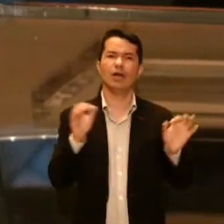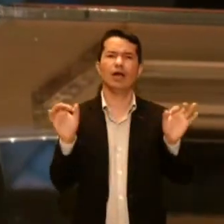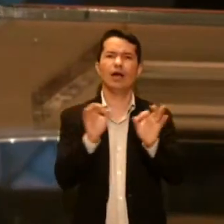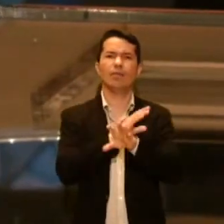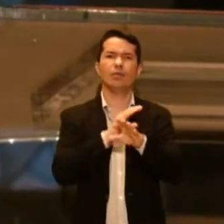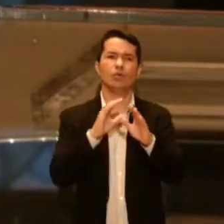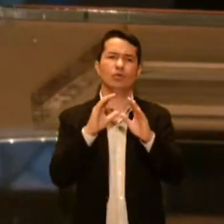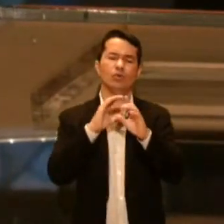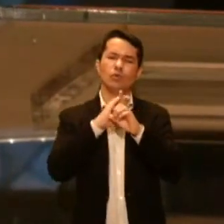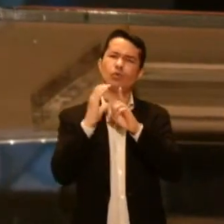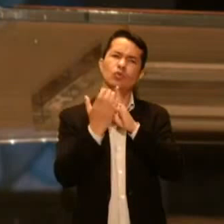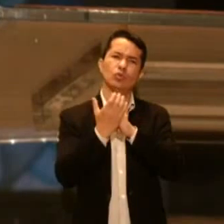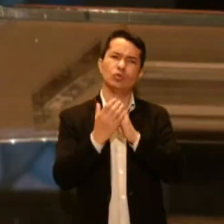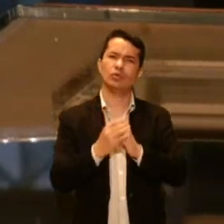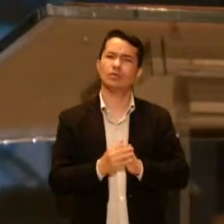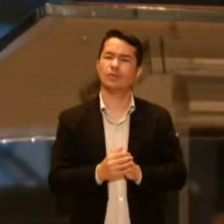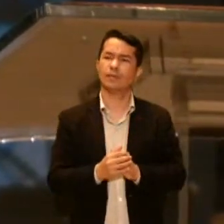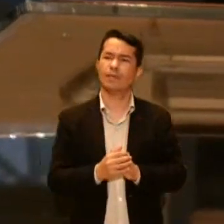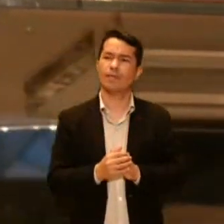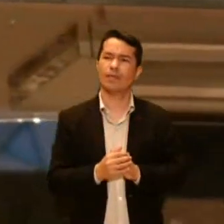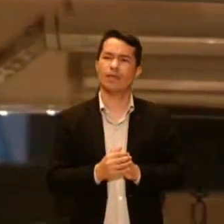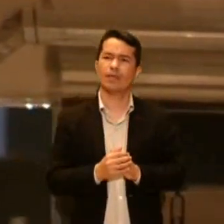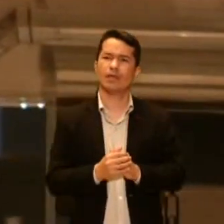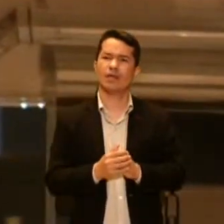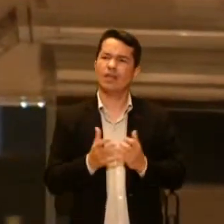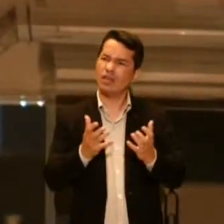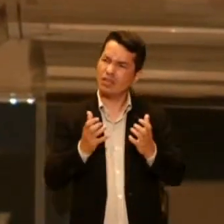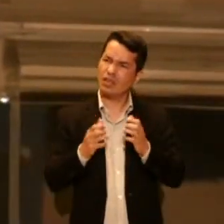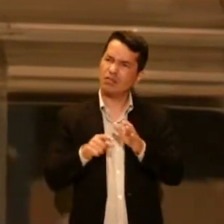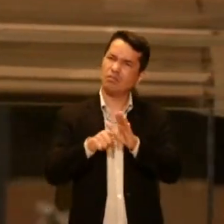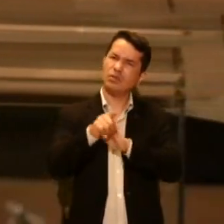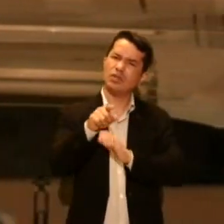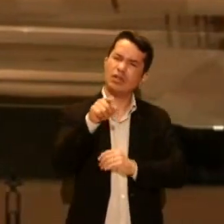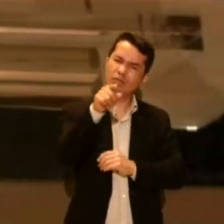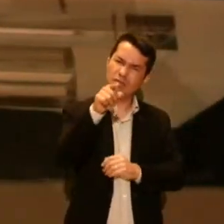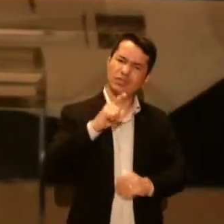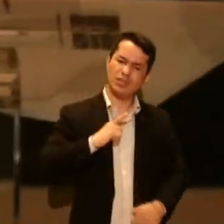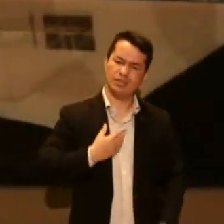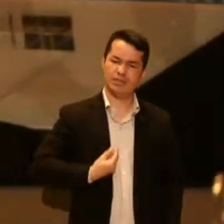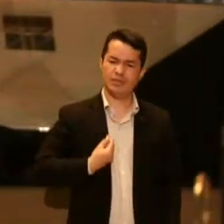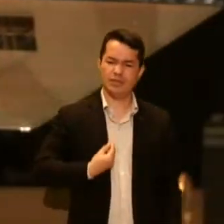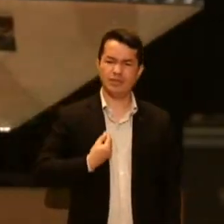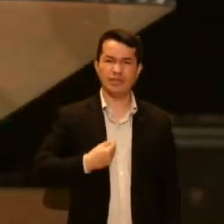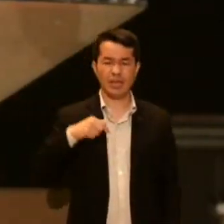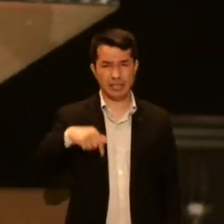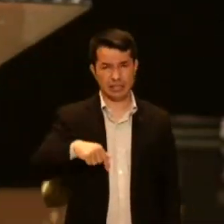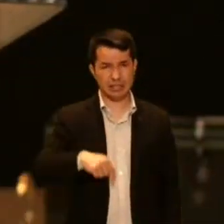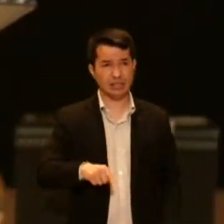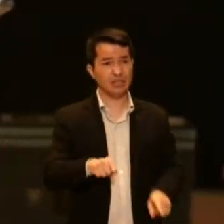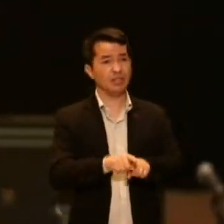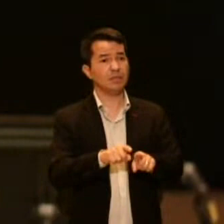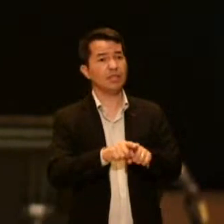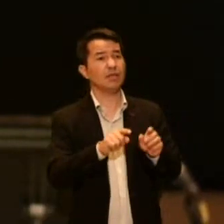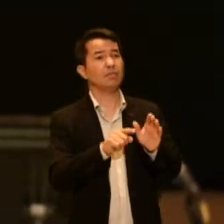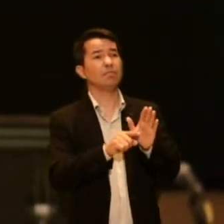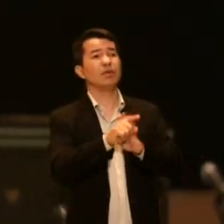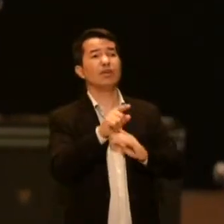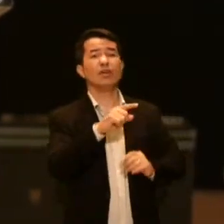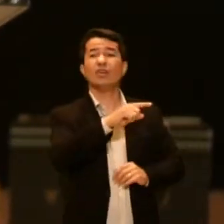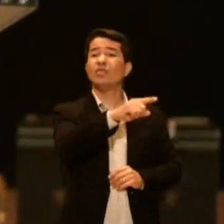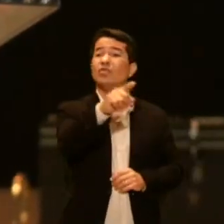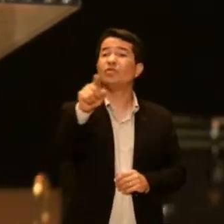queria perguntar para você que está aqui com a gente, e também perguntar para quem está nos